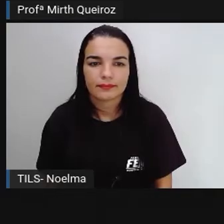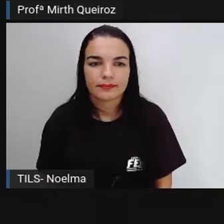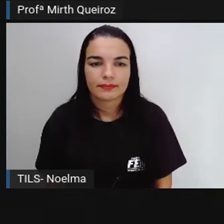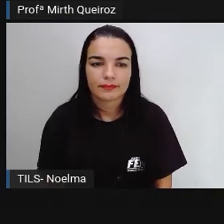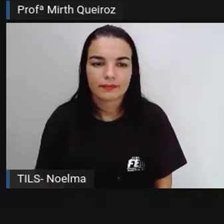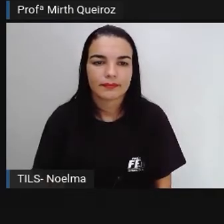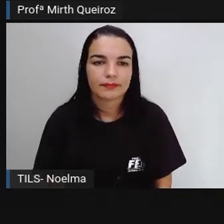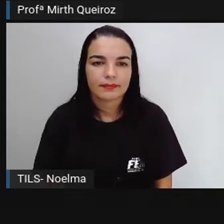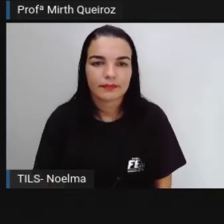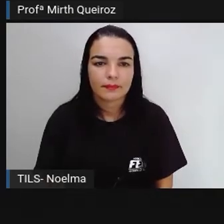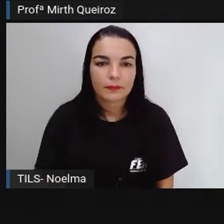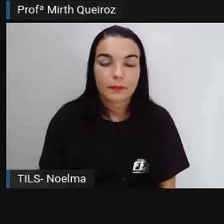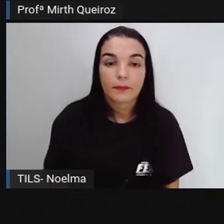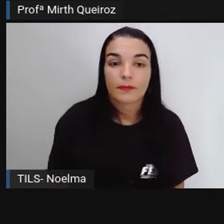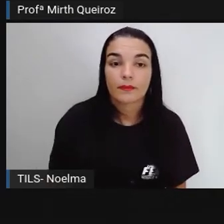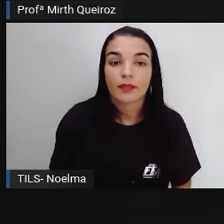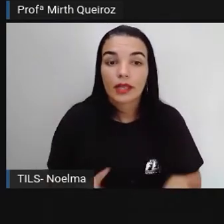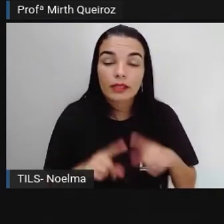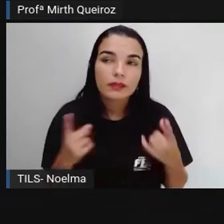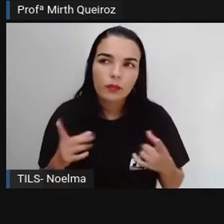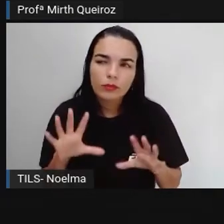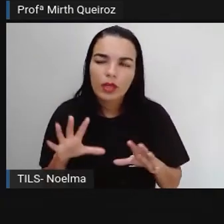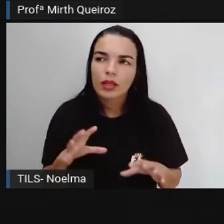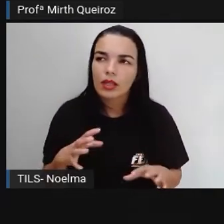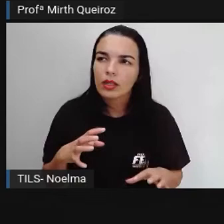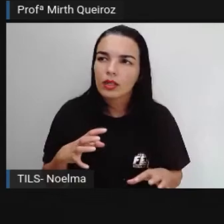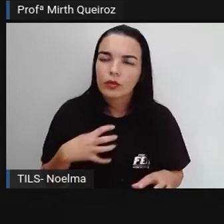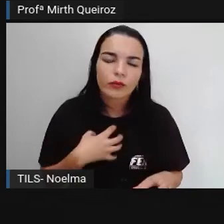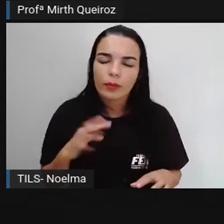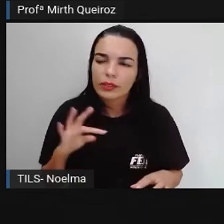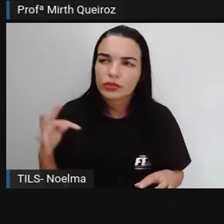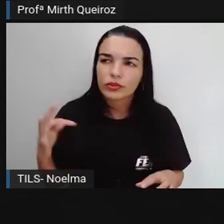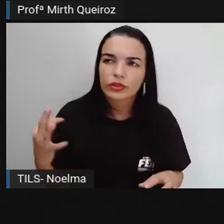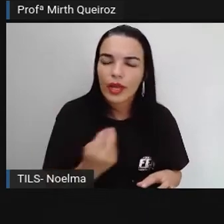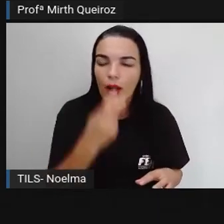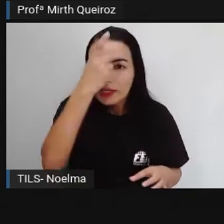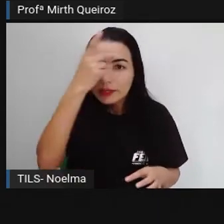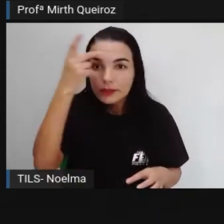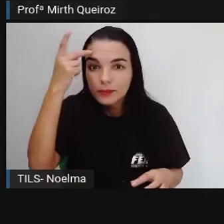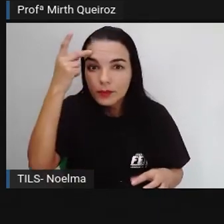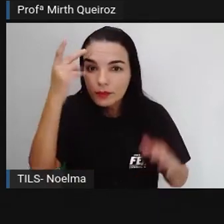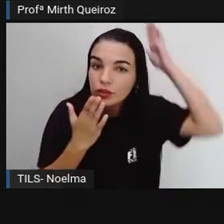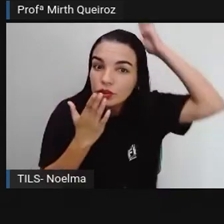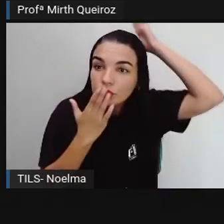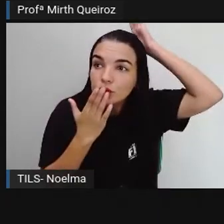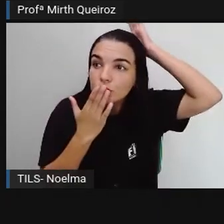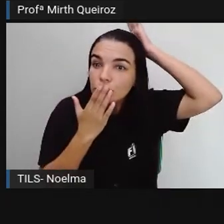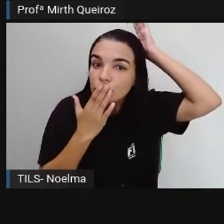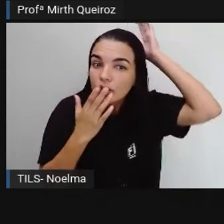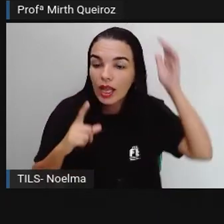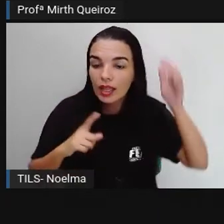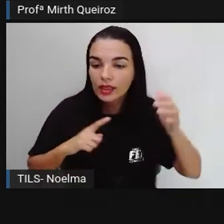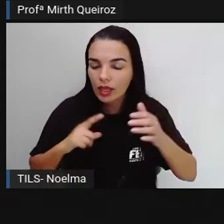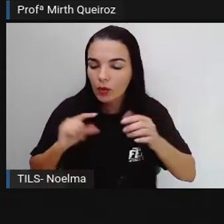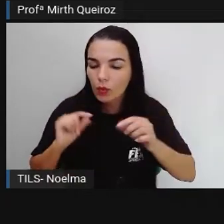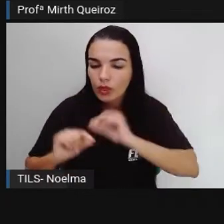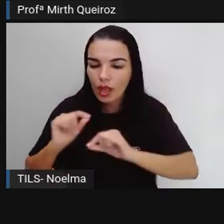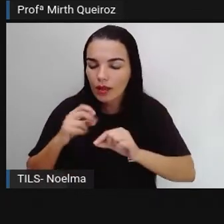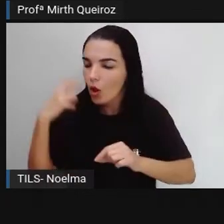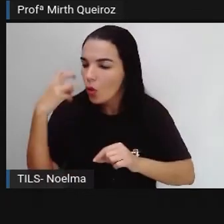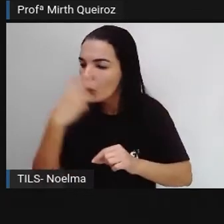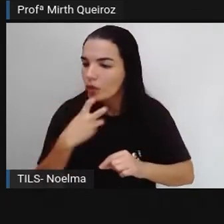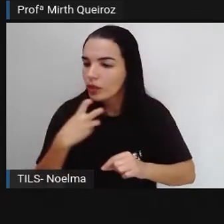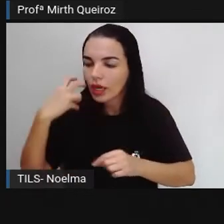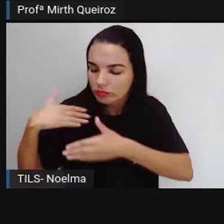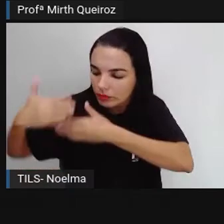De uma forma geral, os povos indígenas eles são frutos da oralidade. Todos